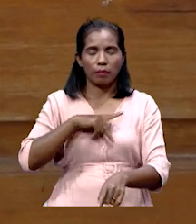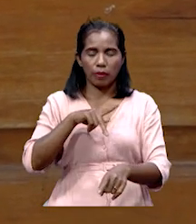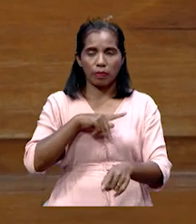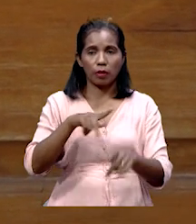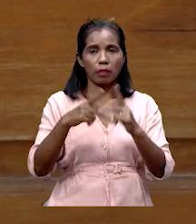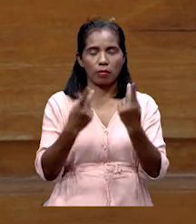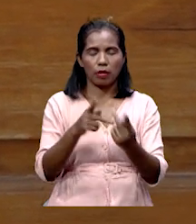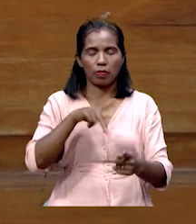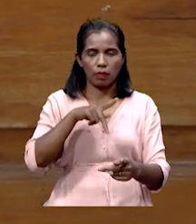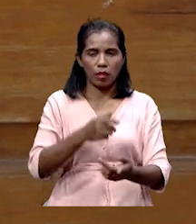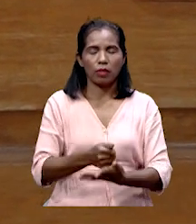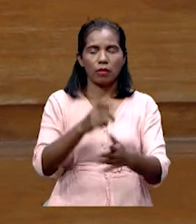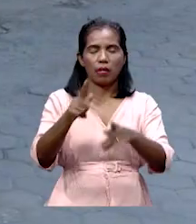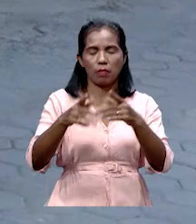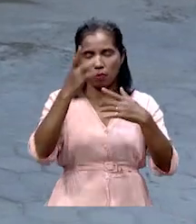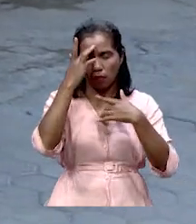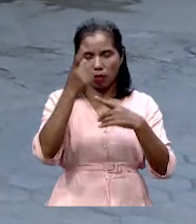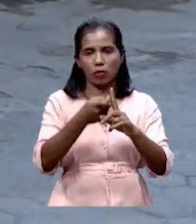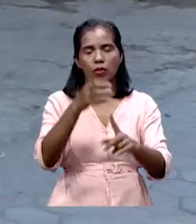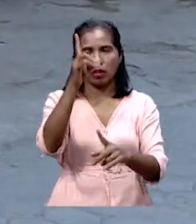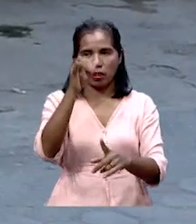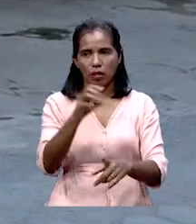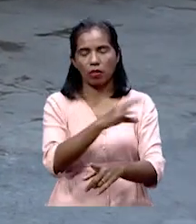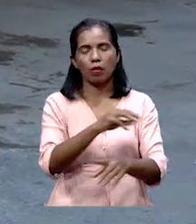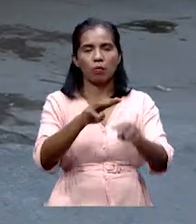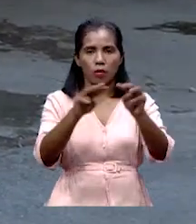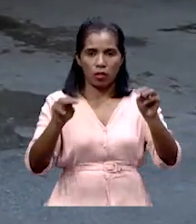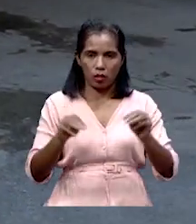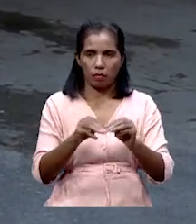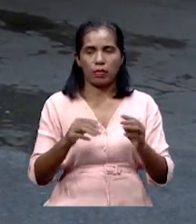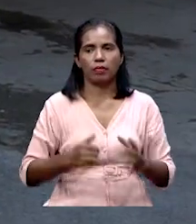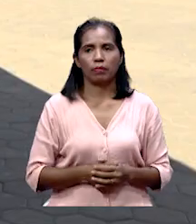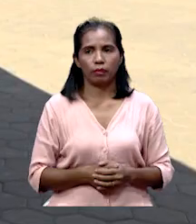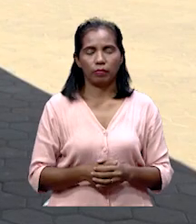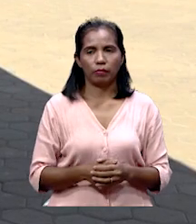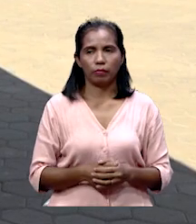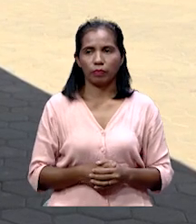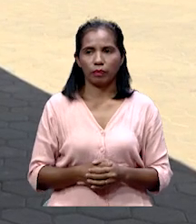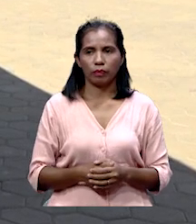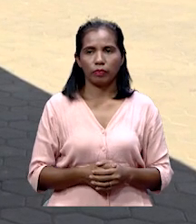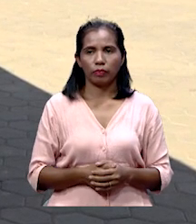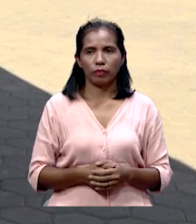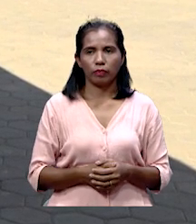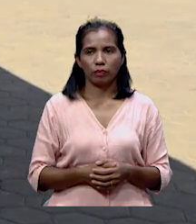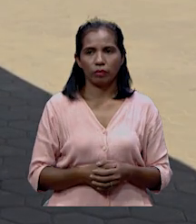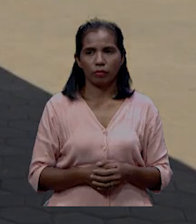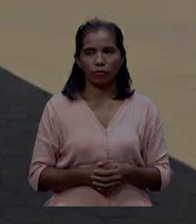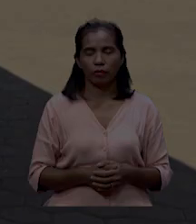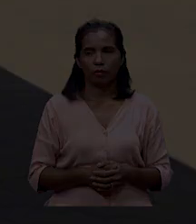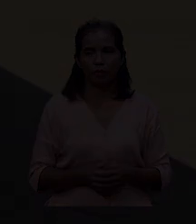ba paciente sira husi dili nomos município. Efizenia Babo Lamberto da Silva, GMN.